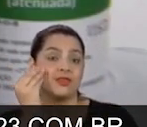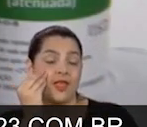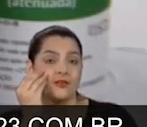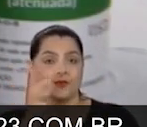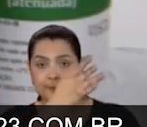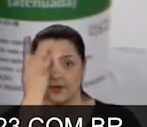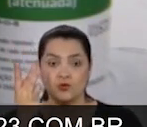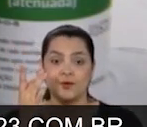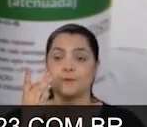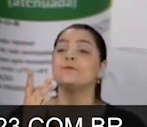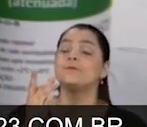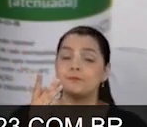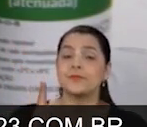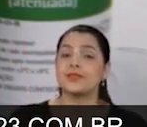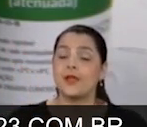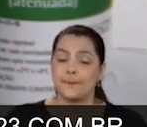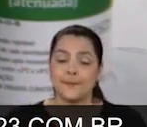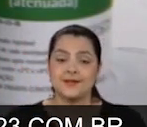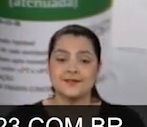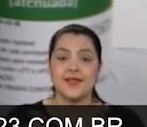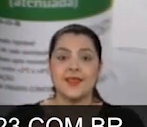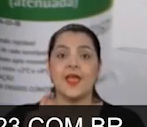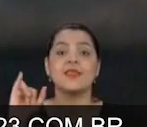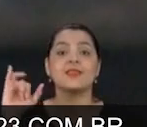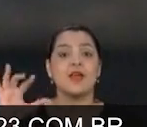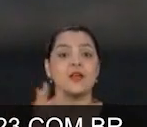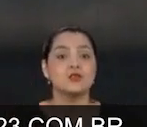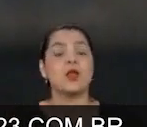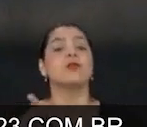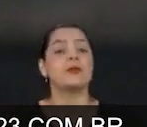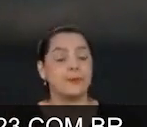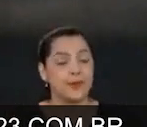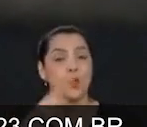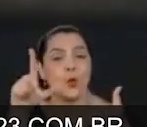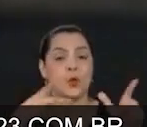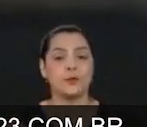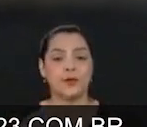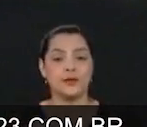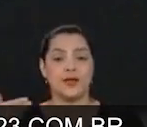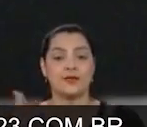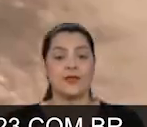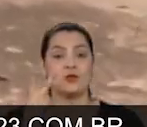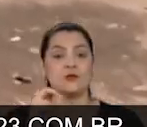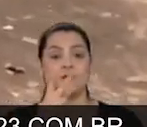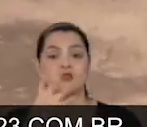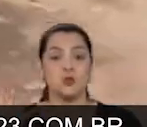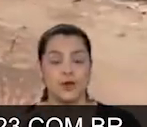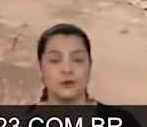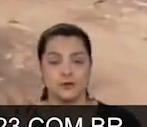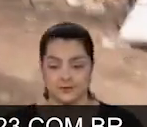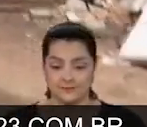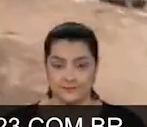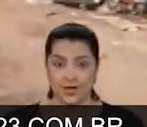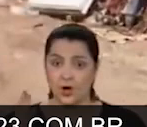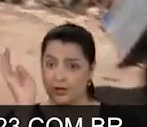de 1 década e conta com parcerias internacionais. Os estudos seguem até 2024. Somente neste ano, o